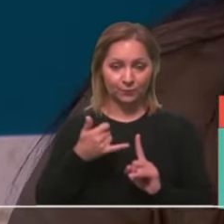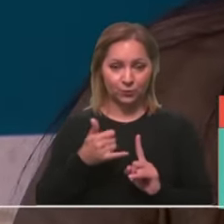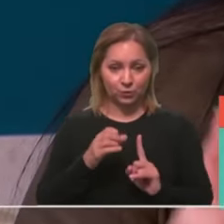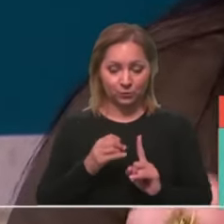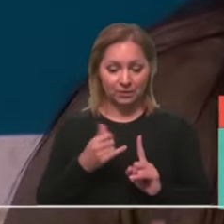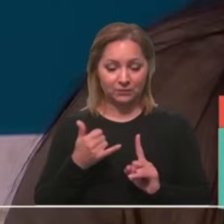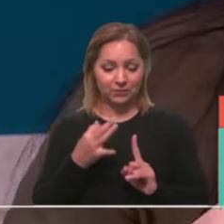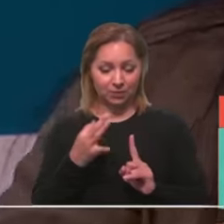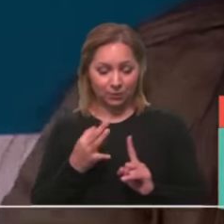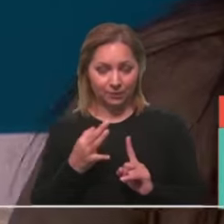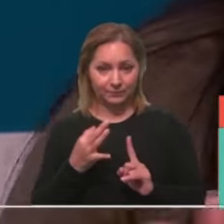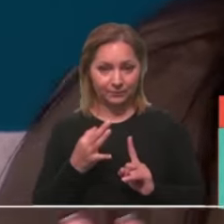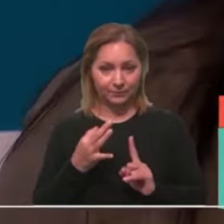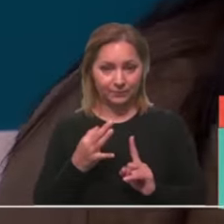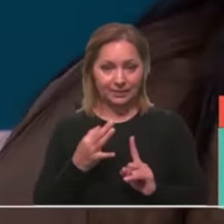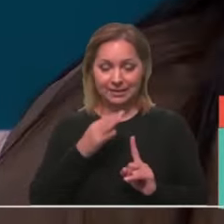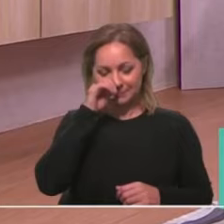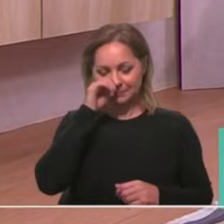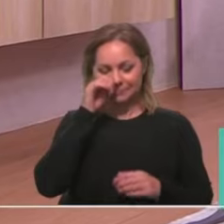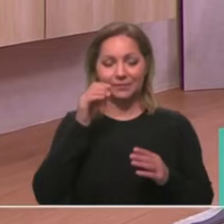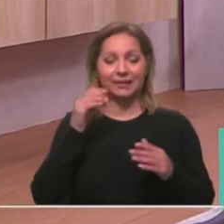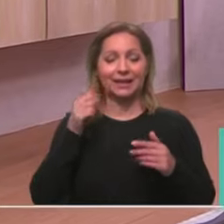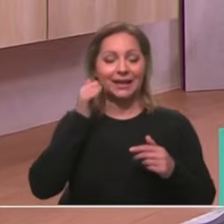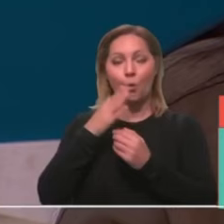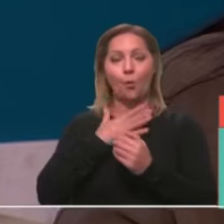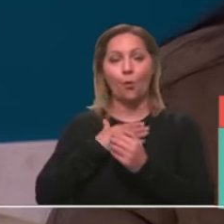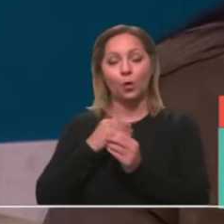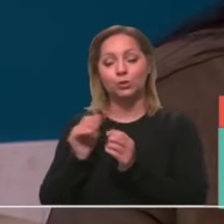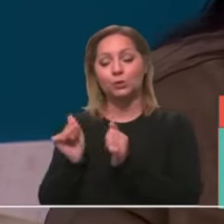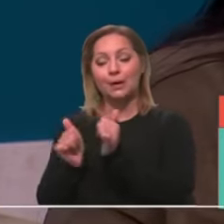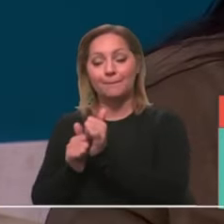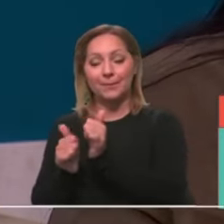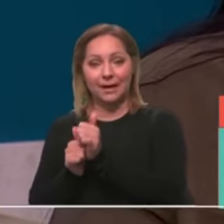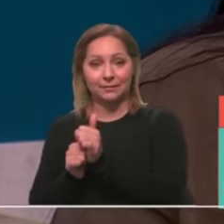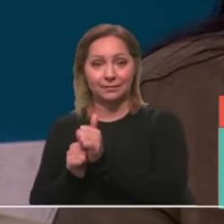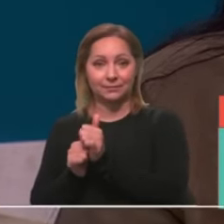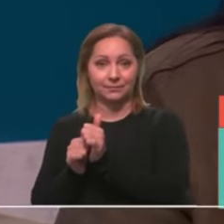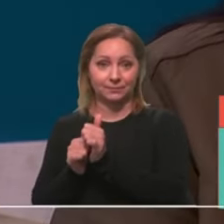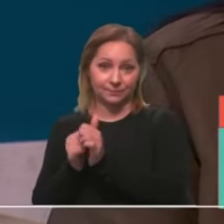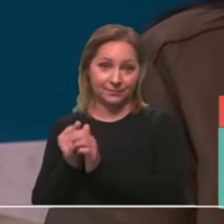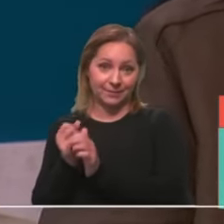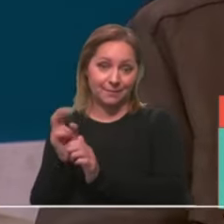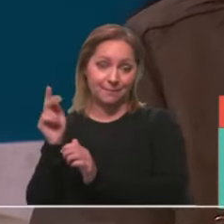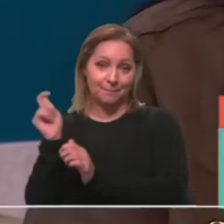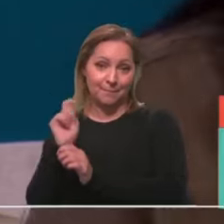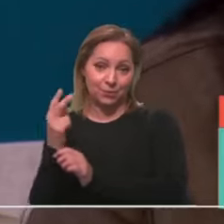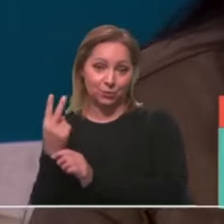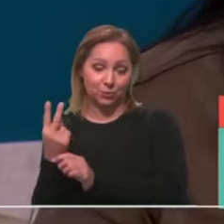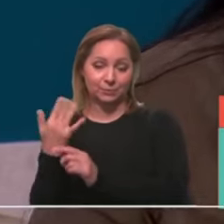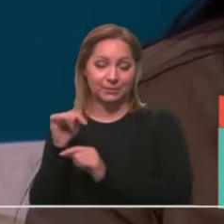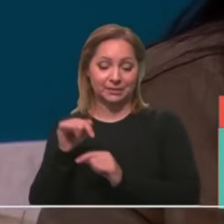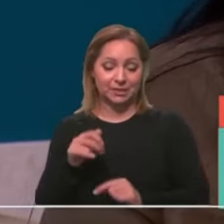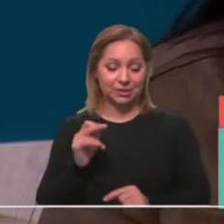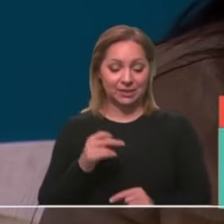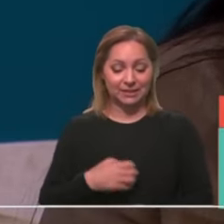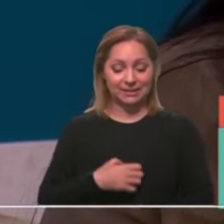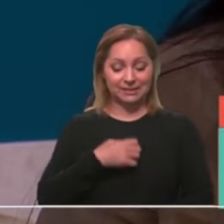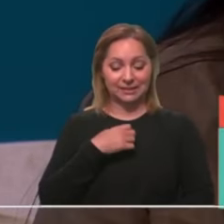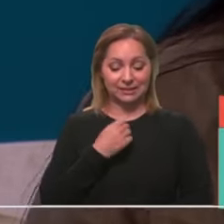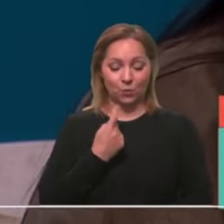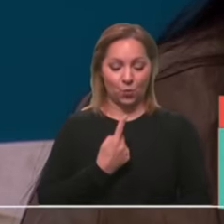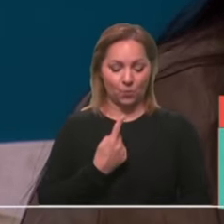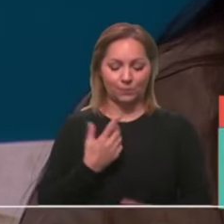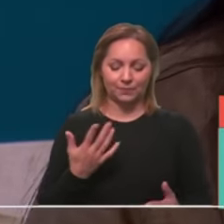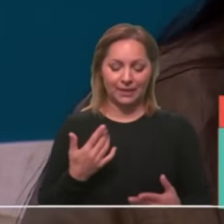para trás tudo o que não os leva para a frente. De fevereiro. E este ano vão estar a vibrar no 1. Ou seja, eles vão ter